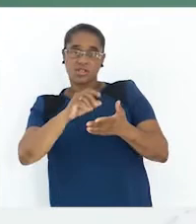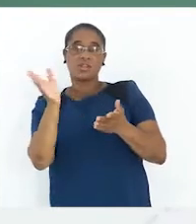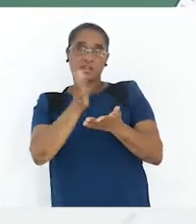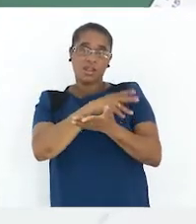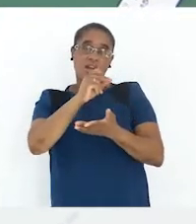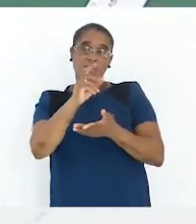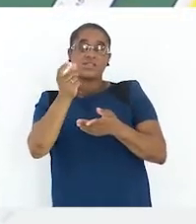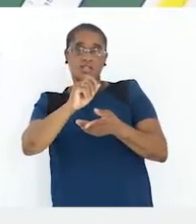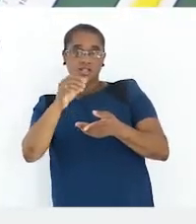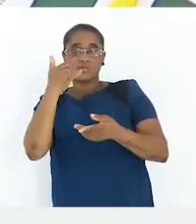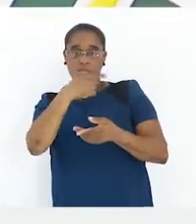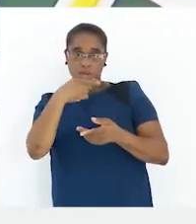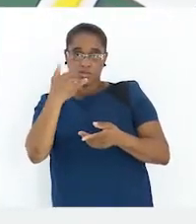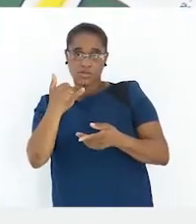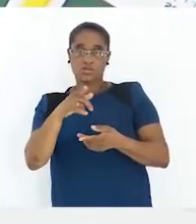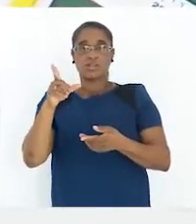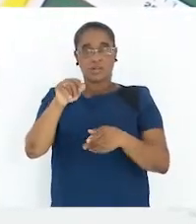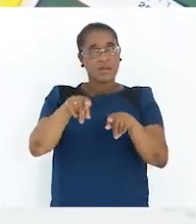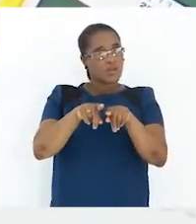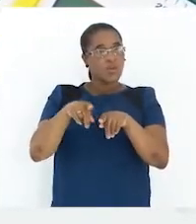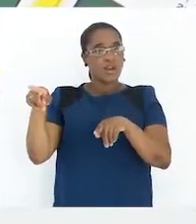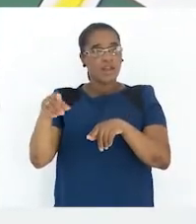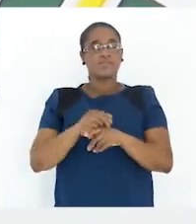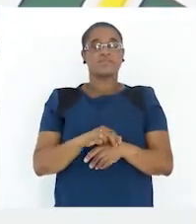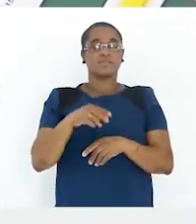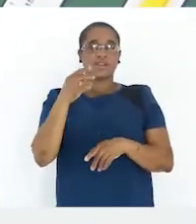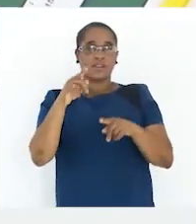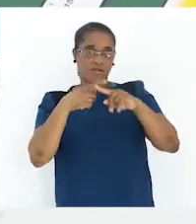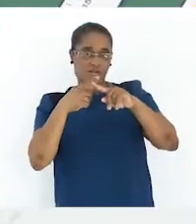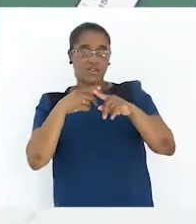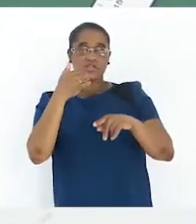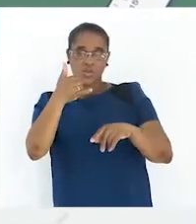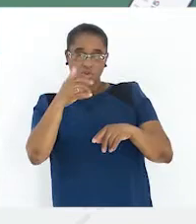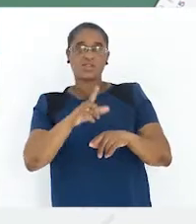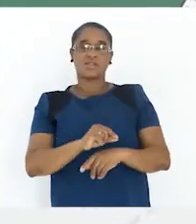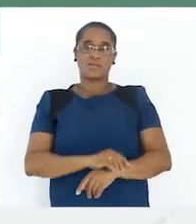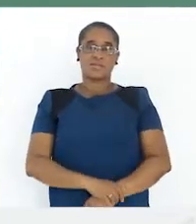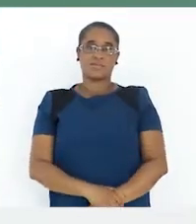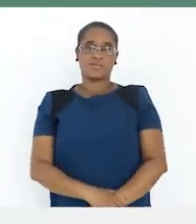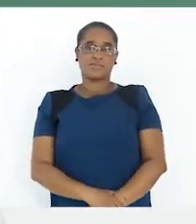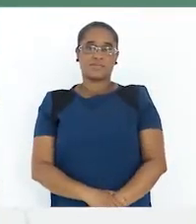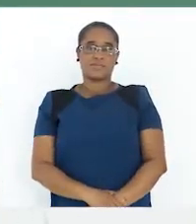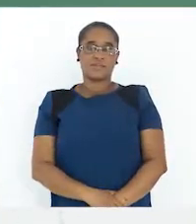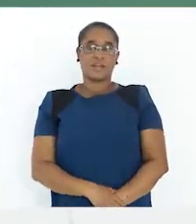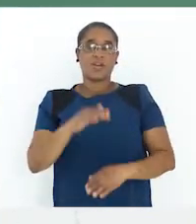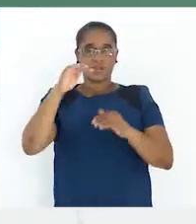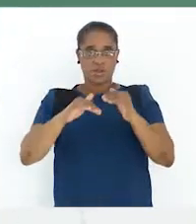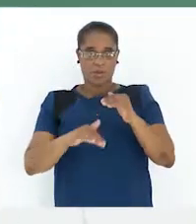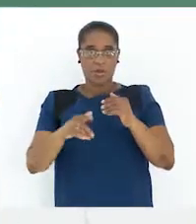a mesma coisa aqui, eu ponho vezes 2. Então, vamos chegar isso um bocadinho mais para